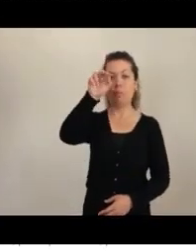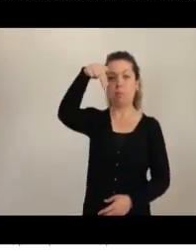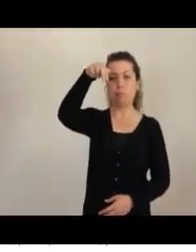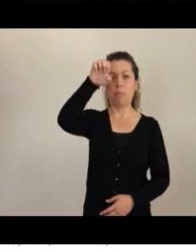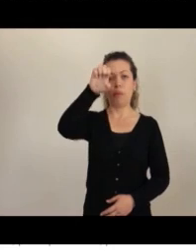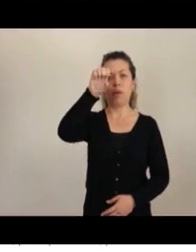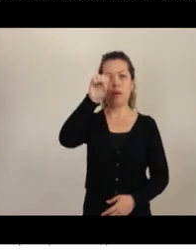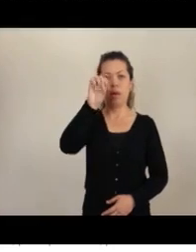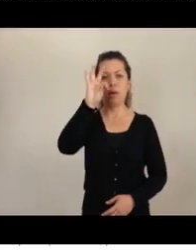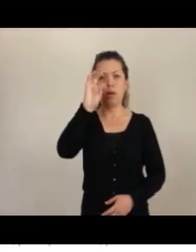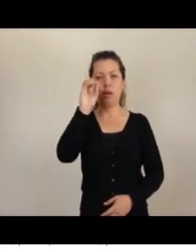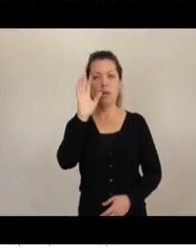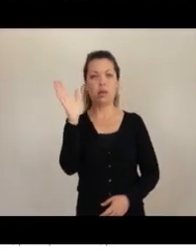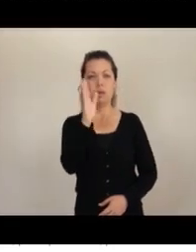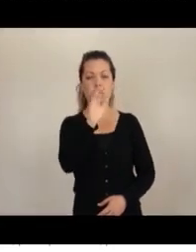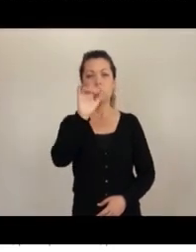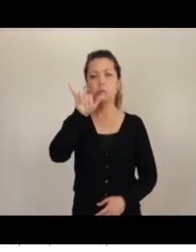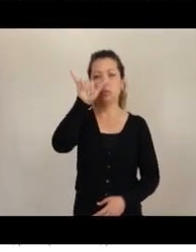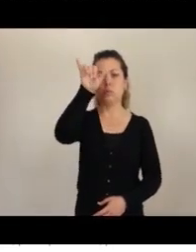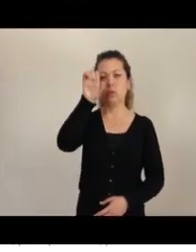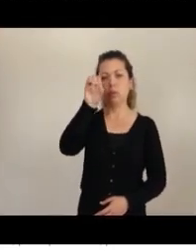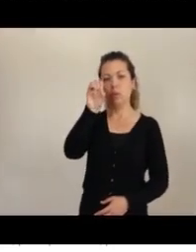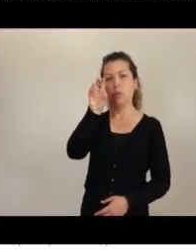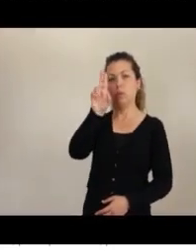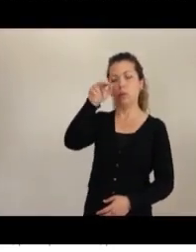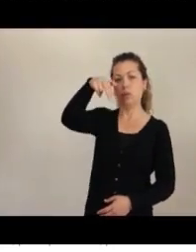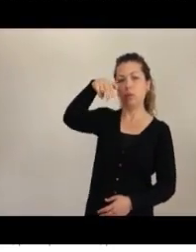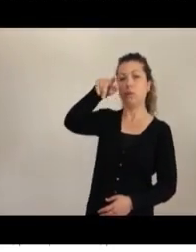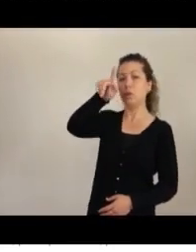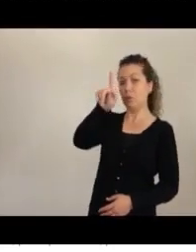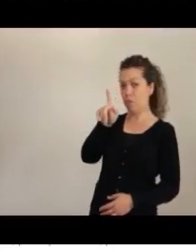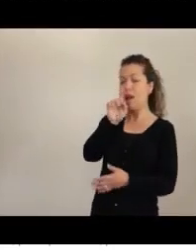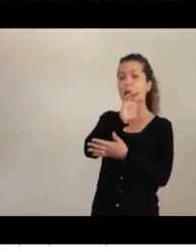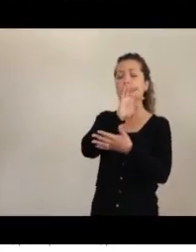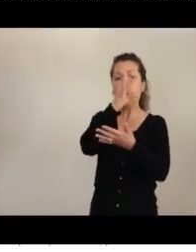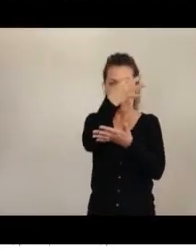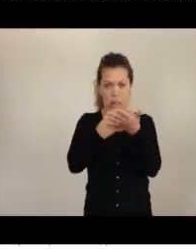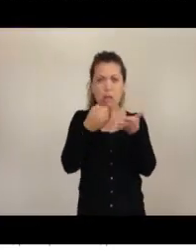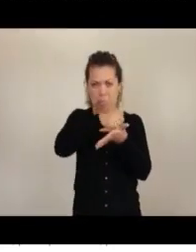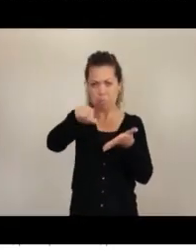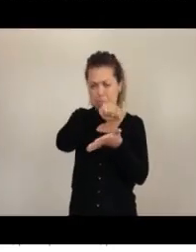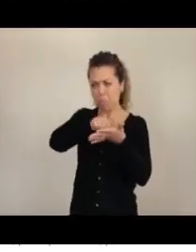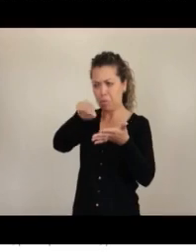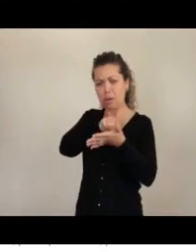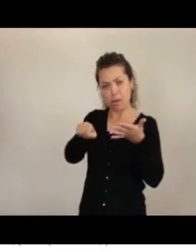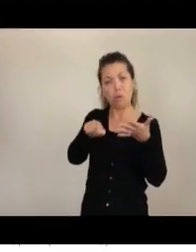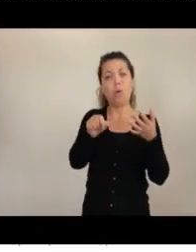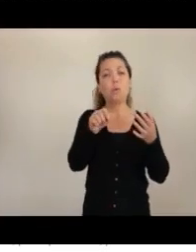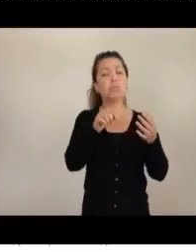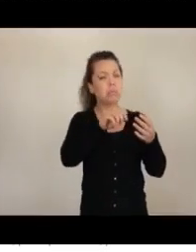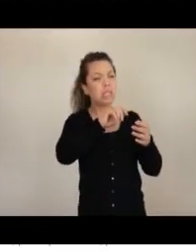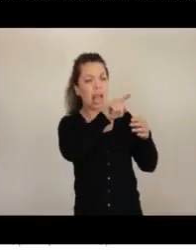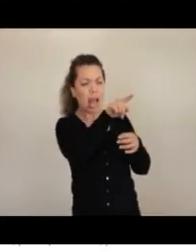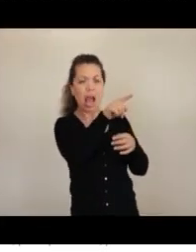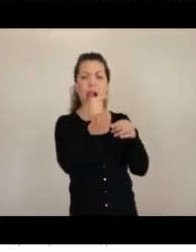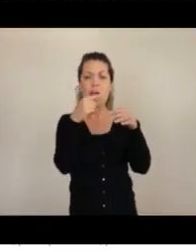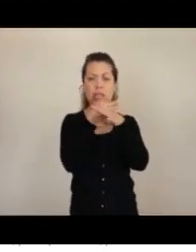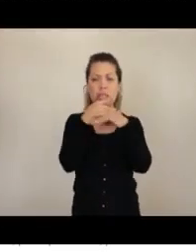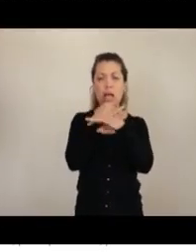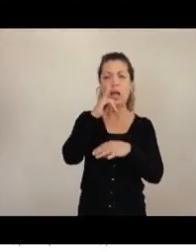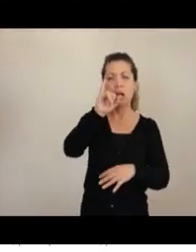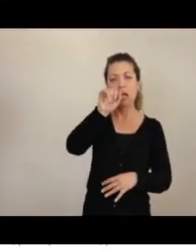Paraná, Santa Catarina e Rio Grande do Sul, a saída do Mar Pequeno era feita ao sul, pela Barra de Cananéia. Desde